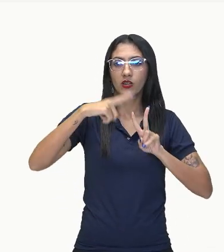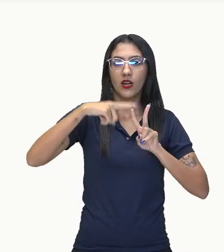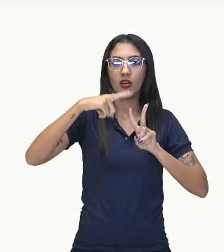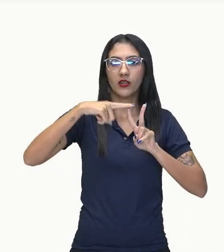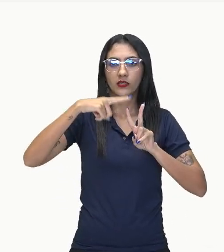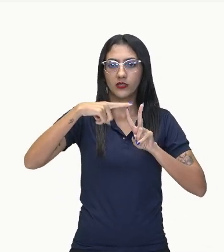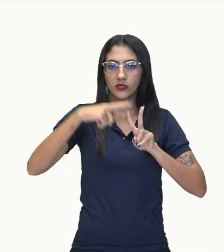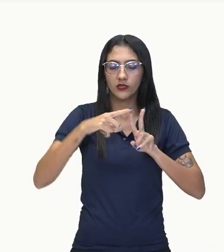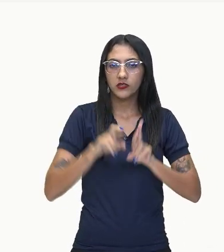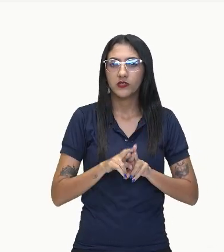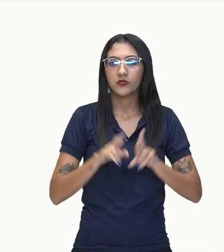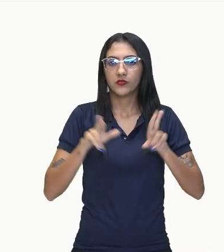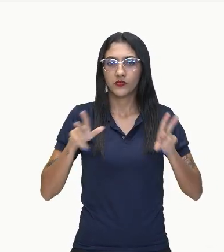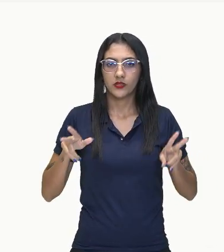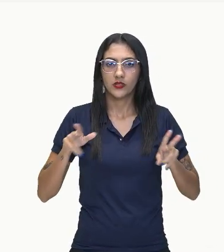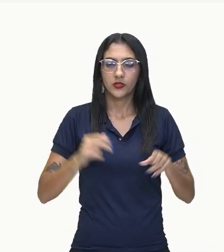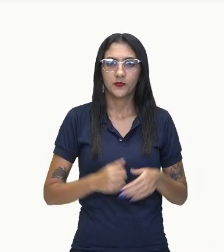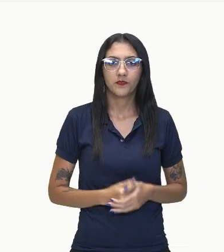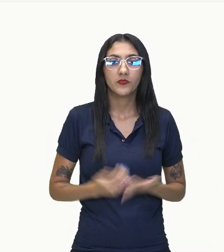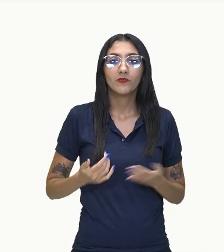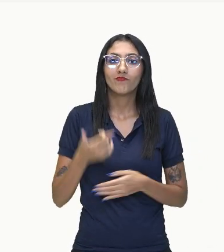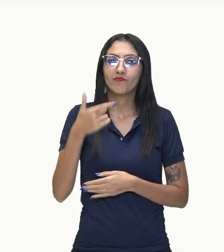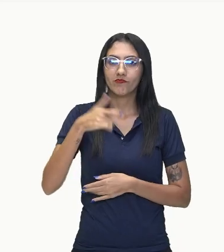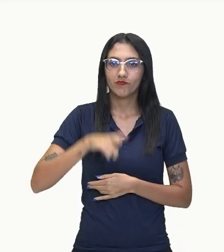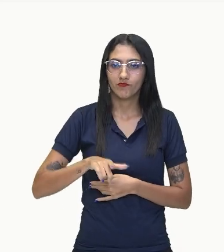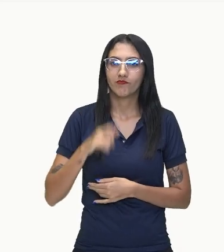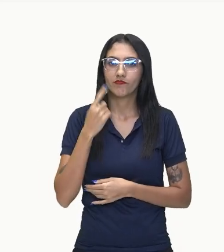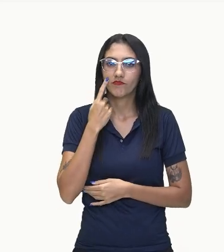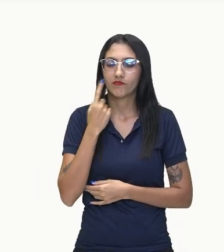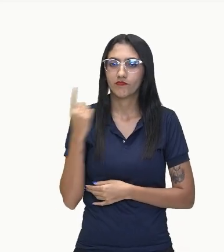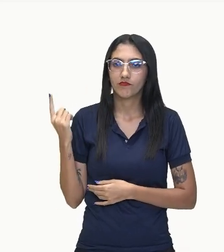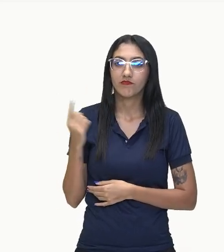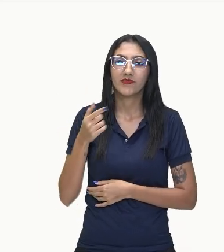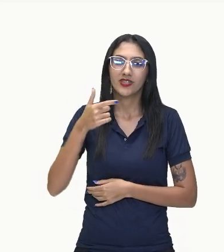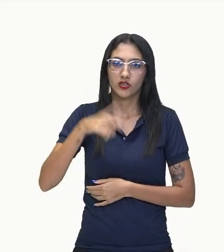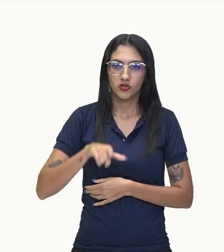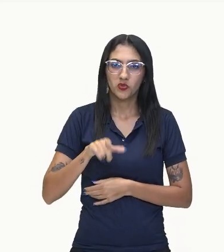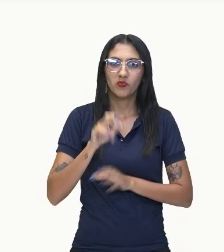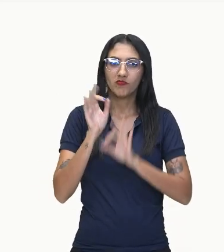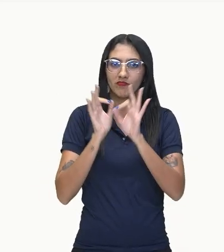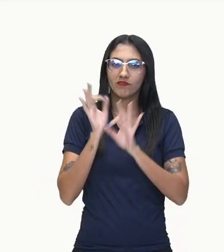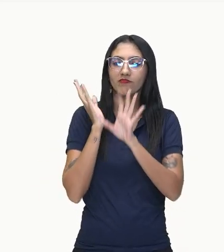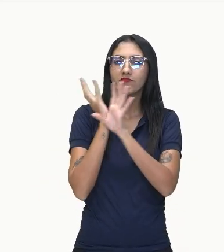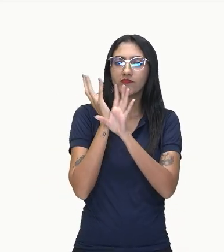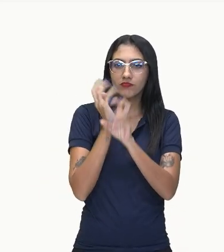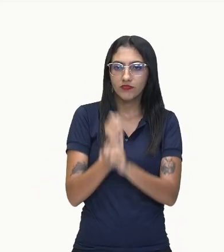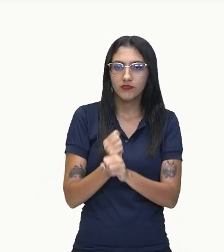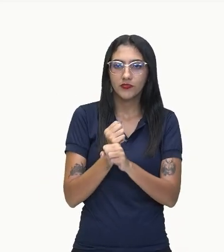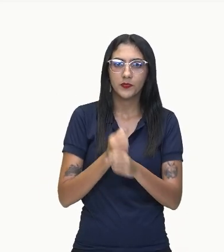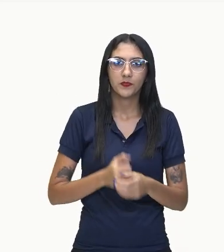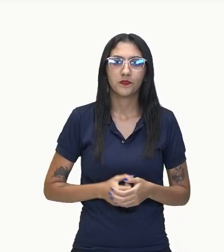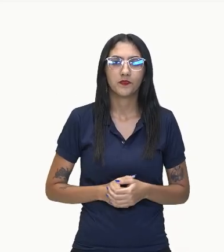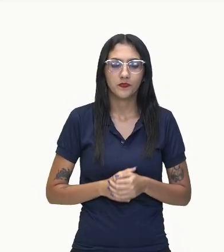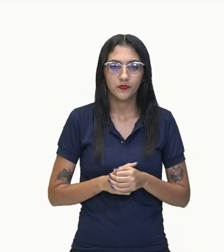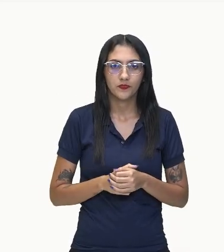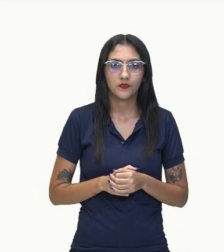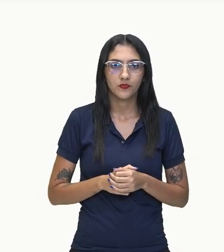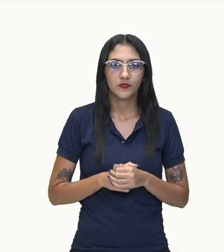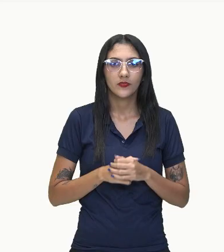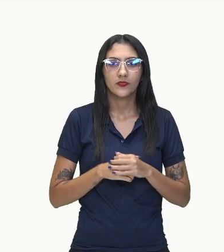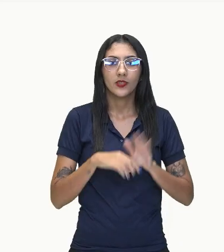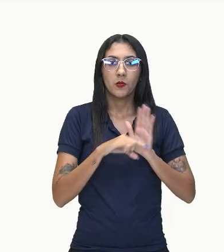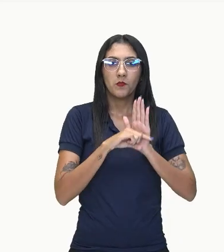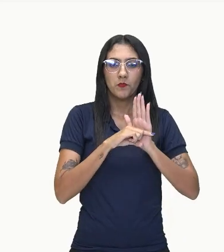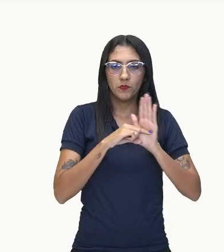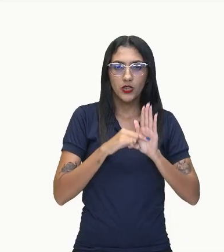distintos. Novamente, vamos usar a mesma fórmula para calcular o x. Menos b, mais ou menos raiz